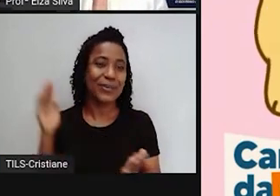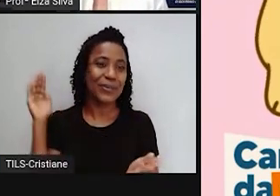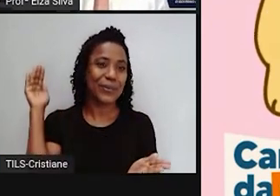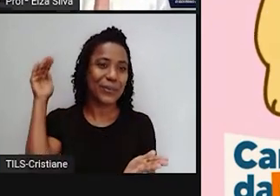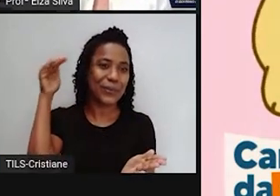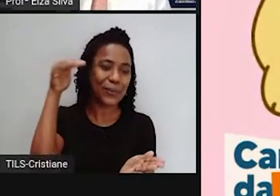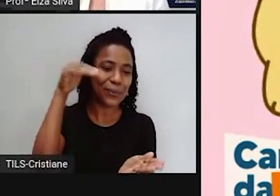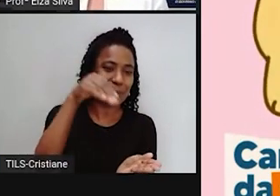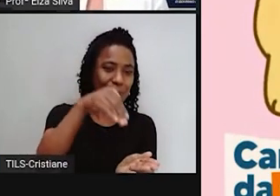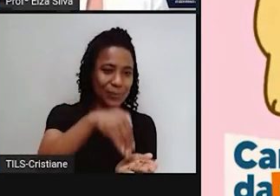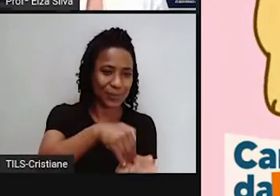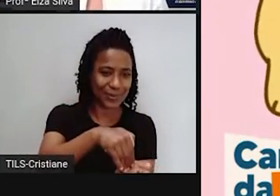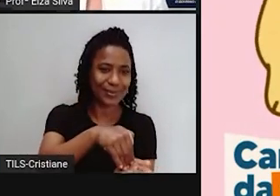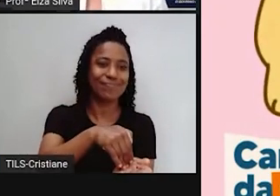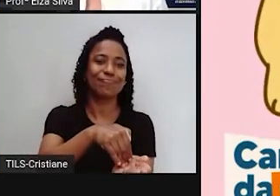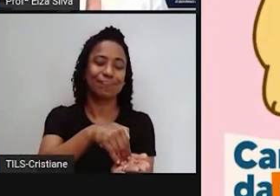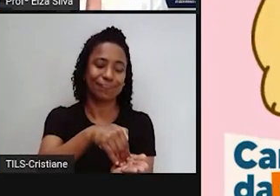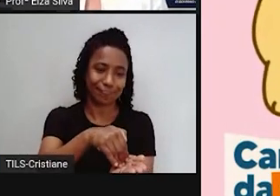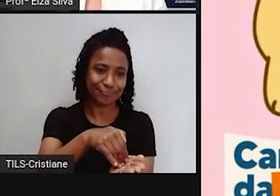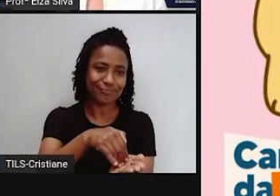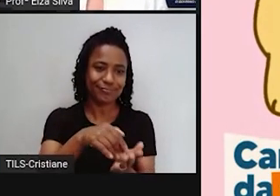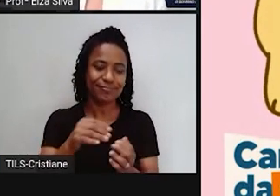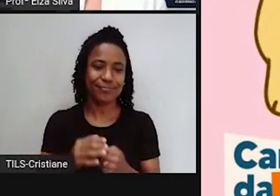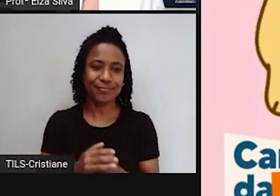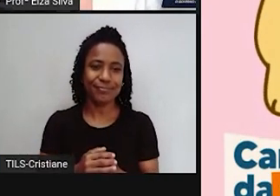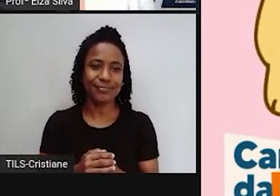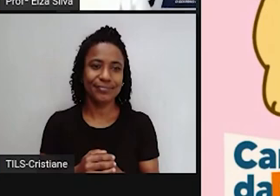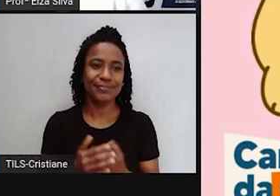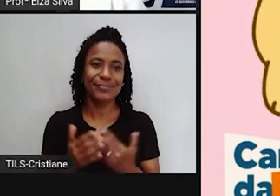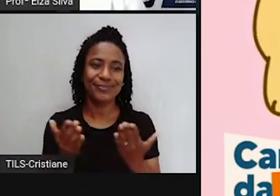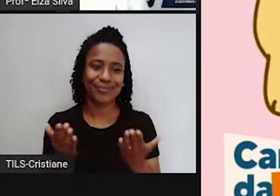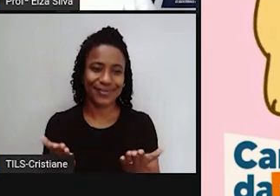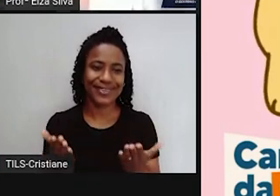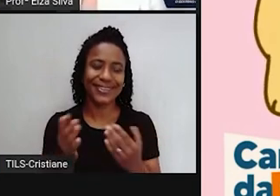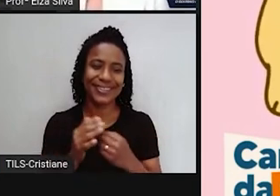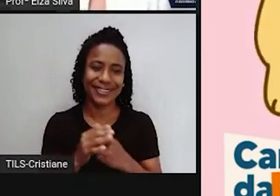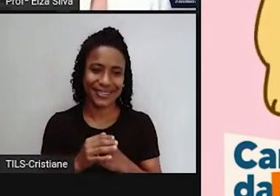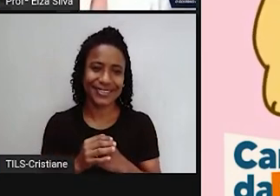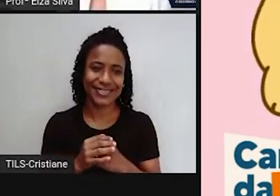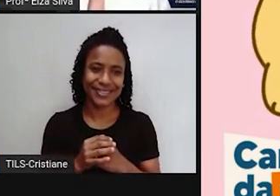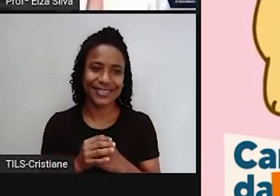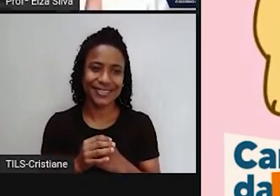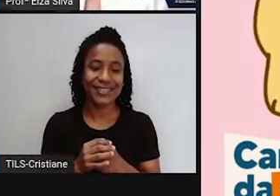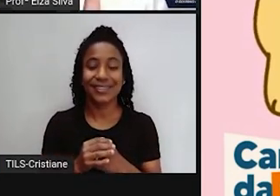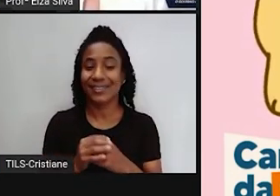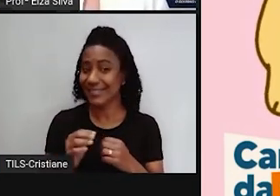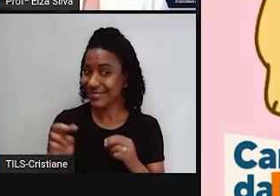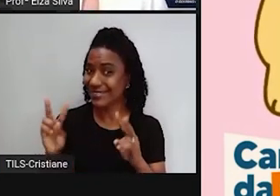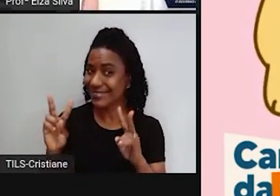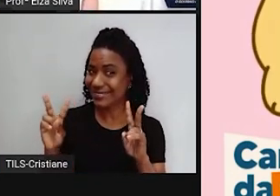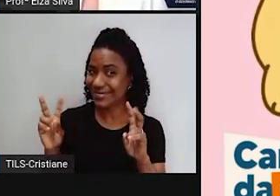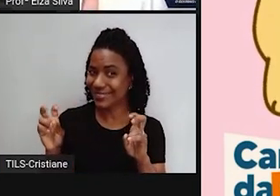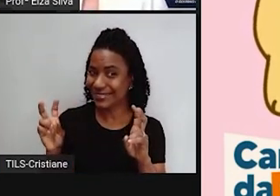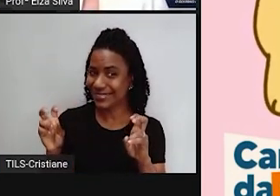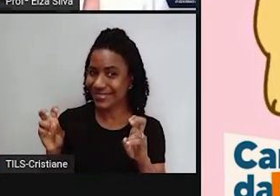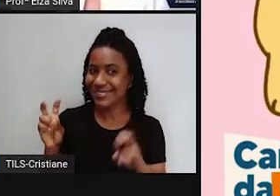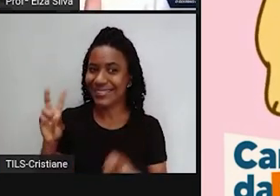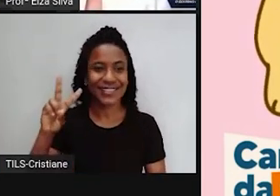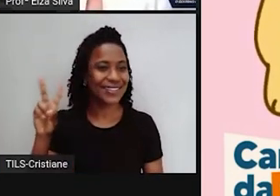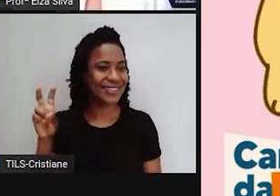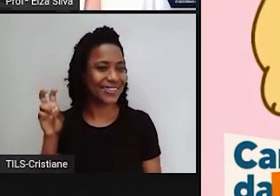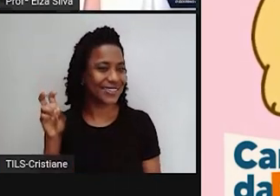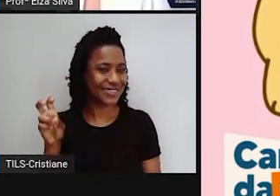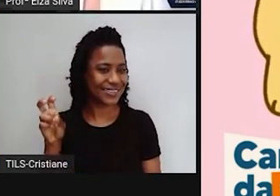ao final de nossa aula de hoje. E é claro que eu não poderia terminar sem um ditado popular. Inclusive, eu